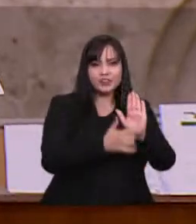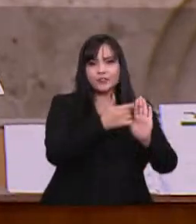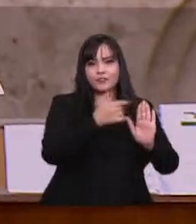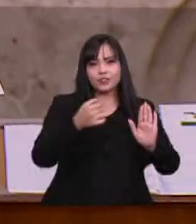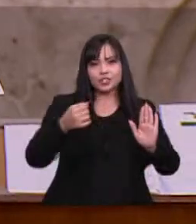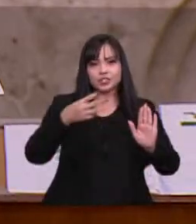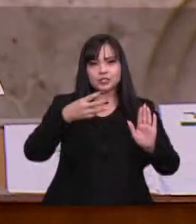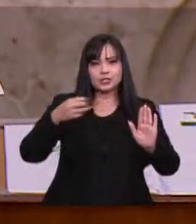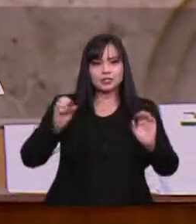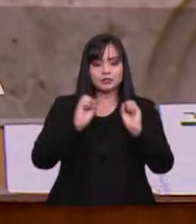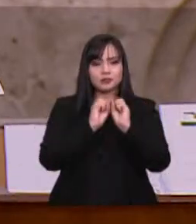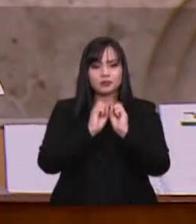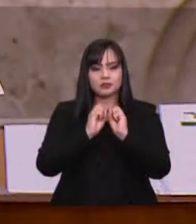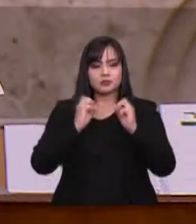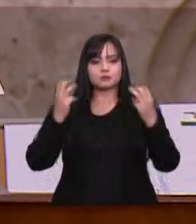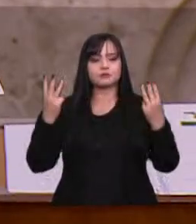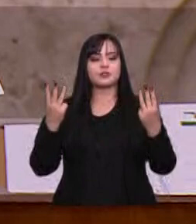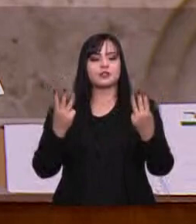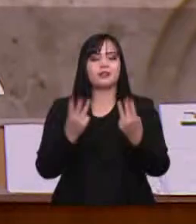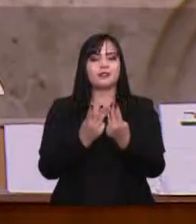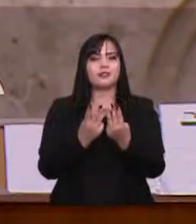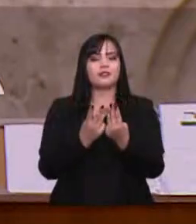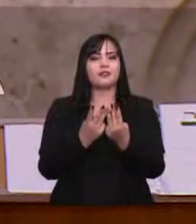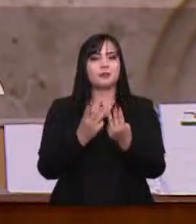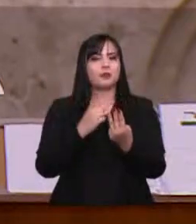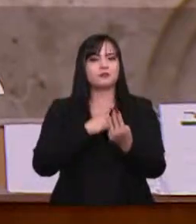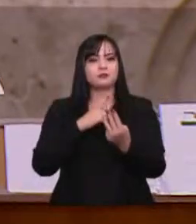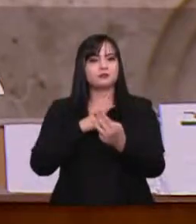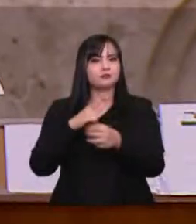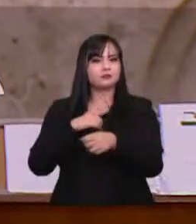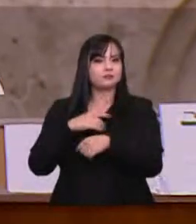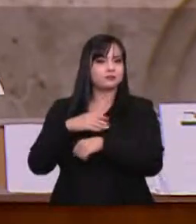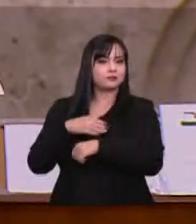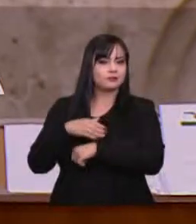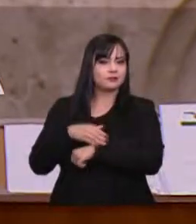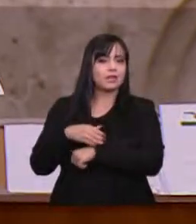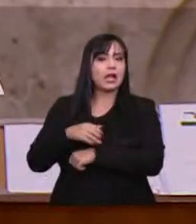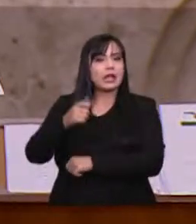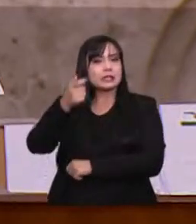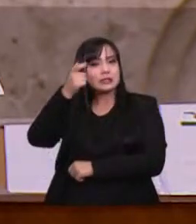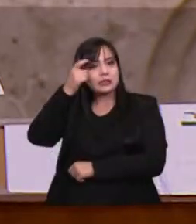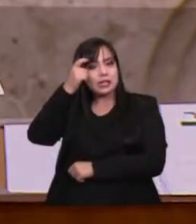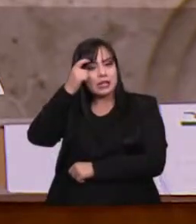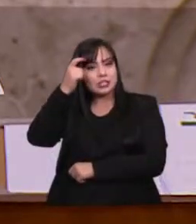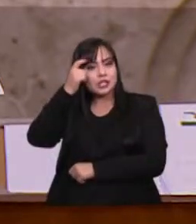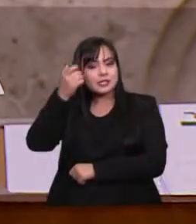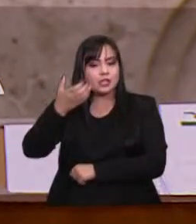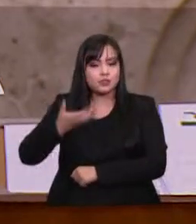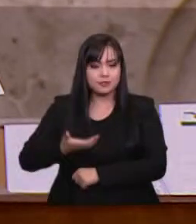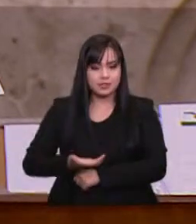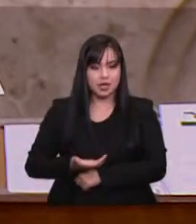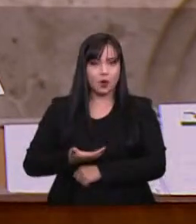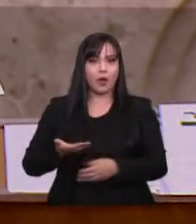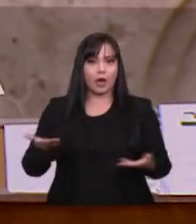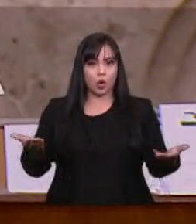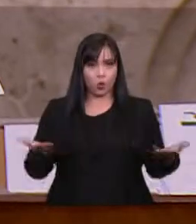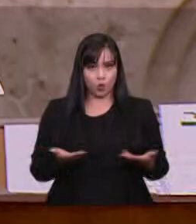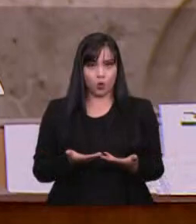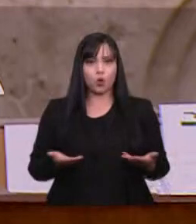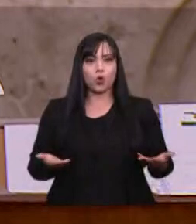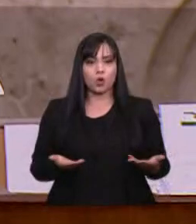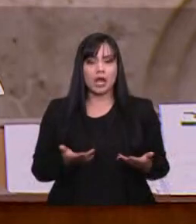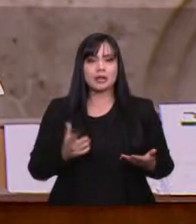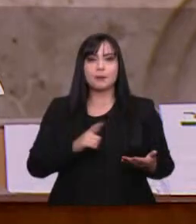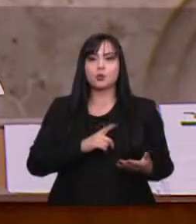30 da ONU as ods mas é um aplicativo Rafa a inteligência artificial Agora nós estamos né